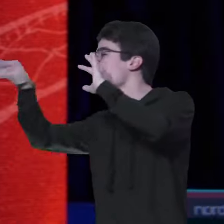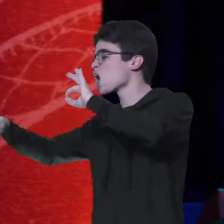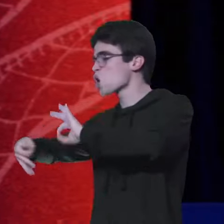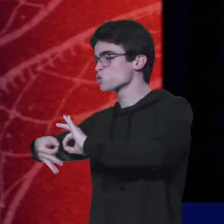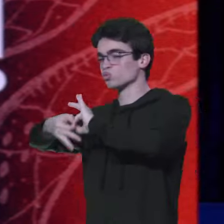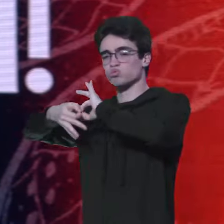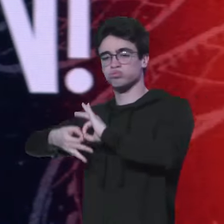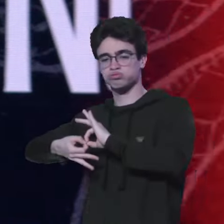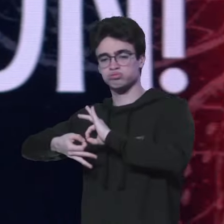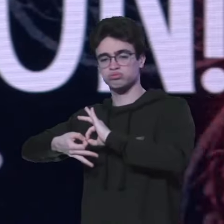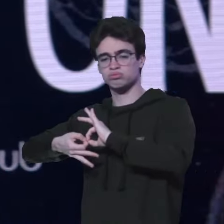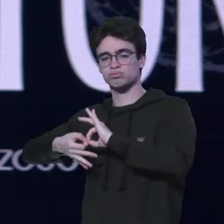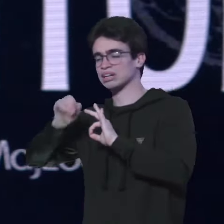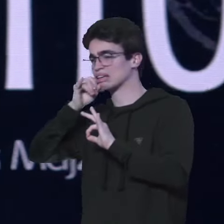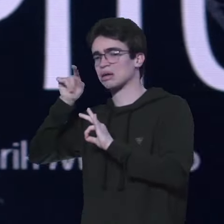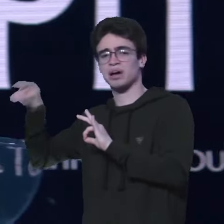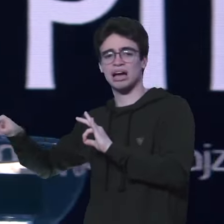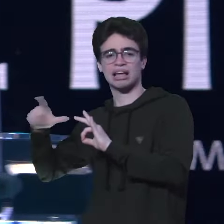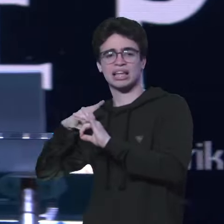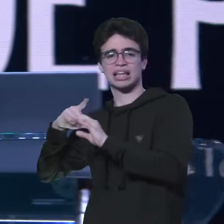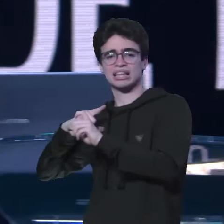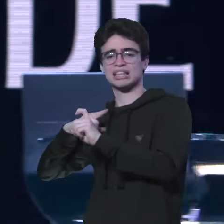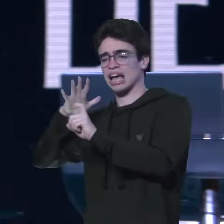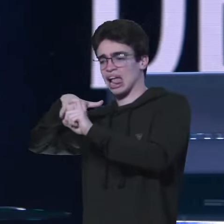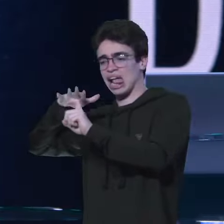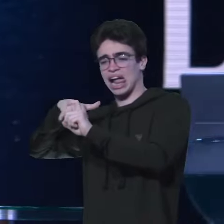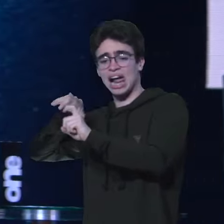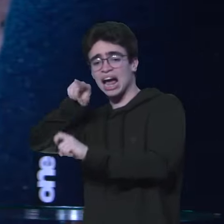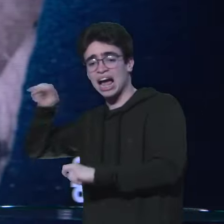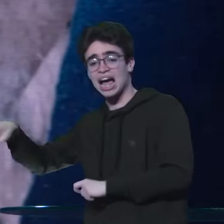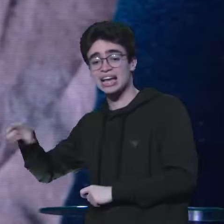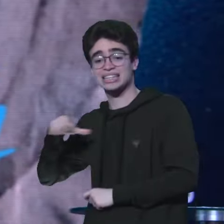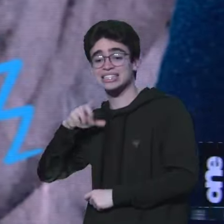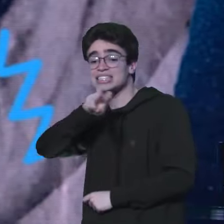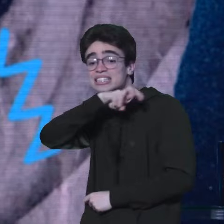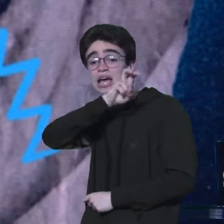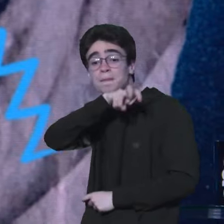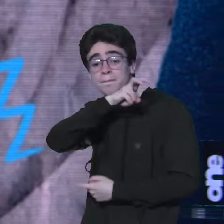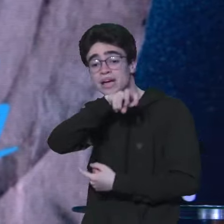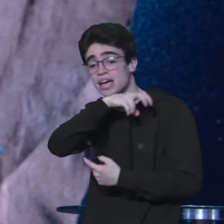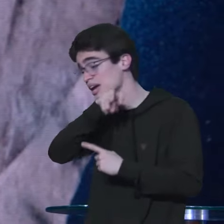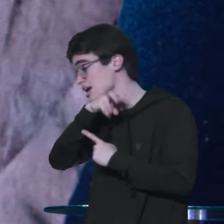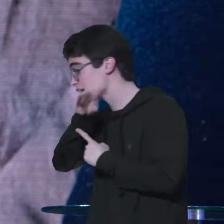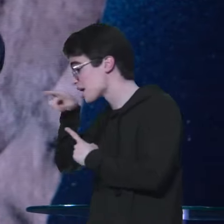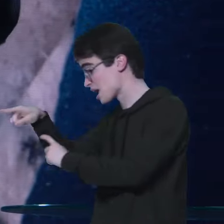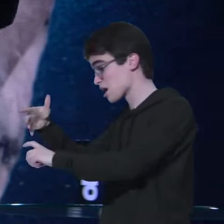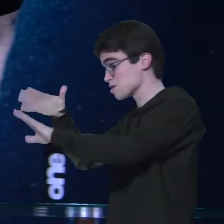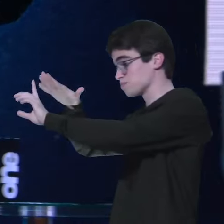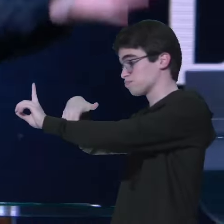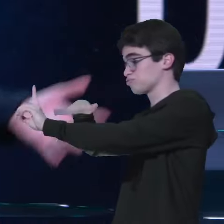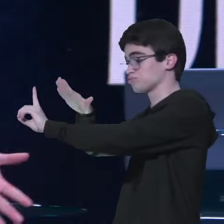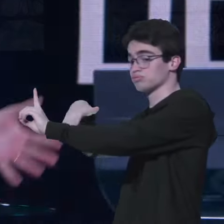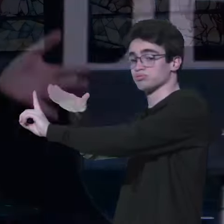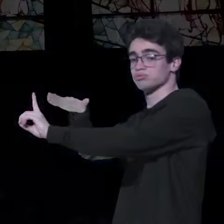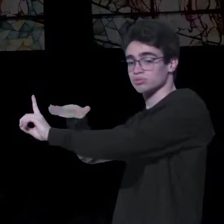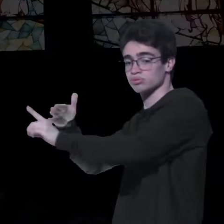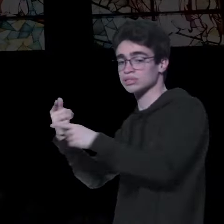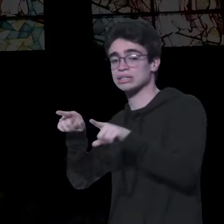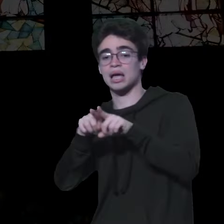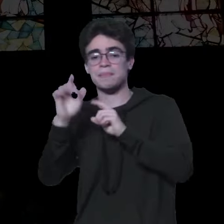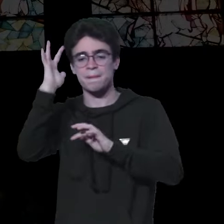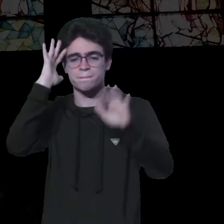a serpente. Então eles faziam aquele culto à serpente e faziam adivinhações, e